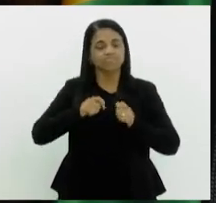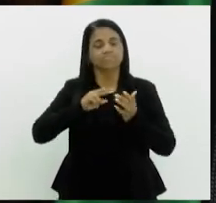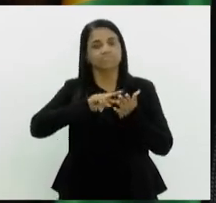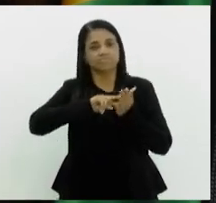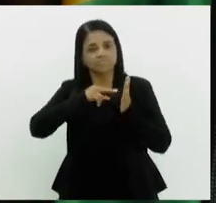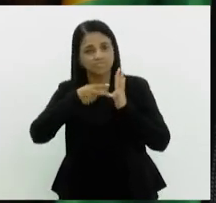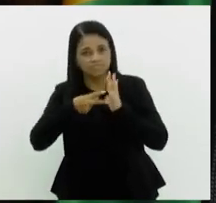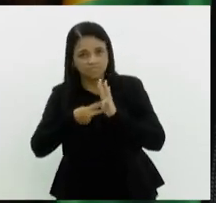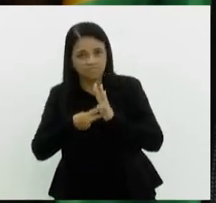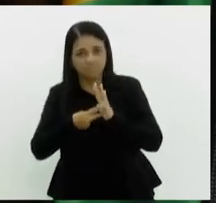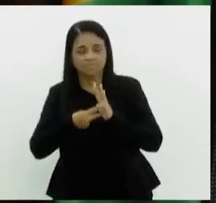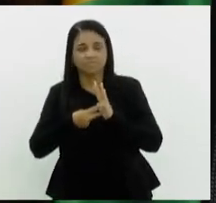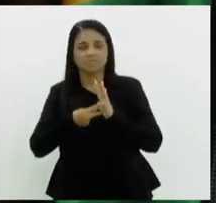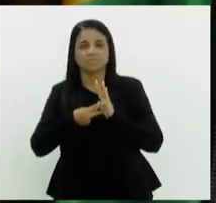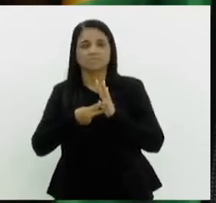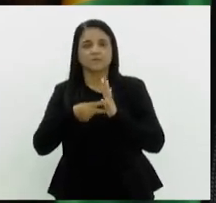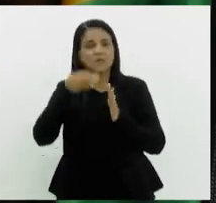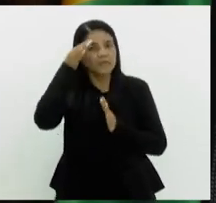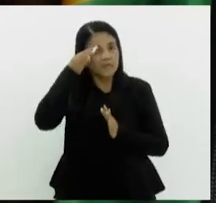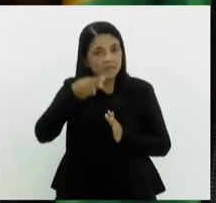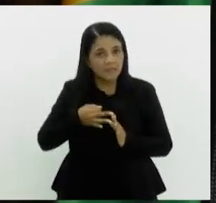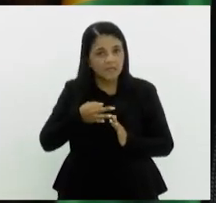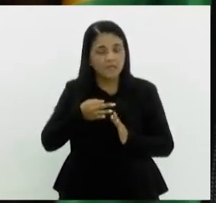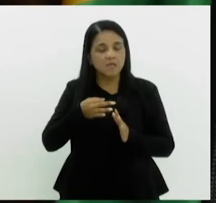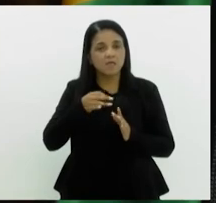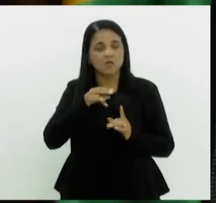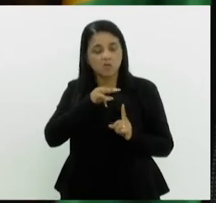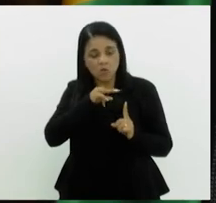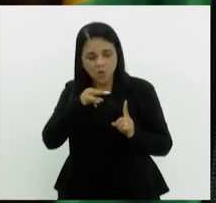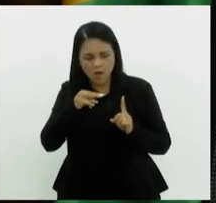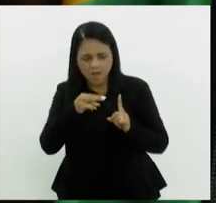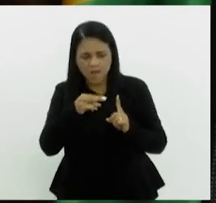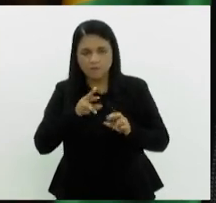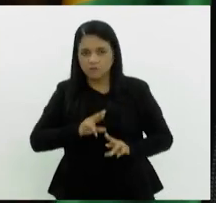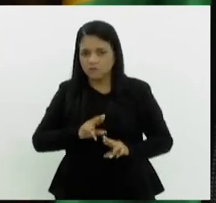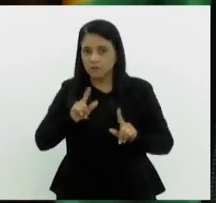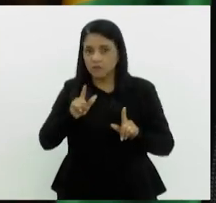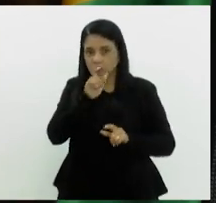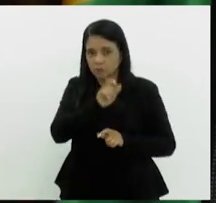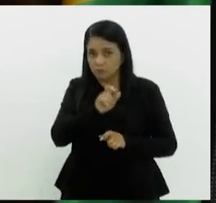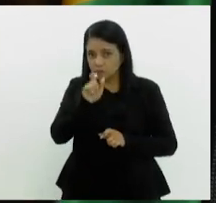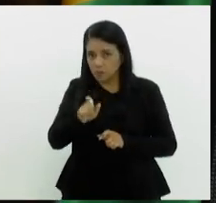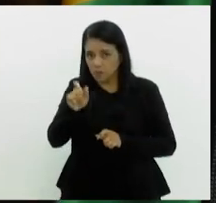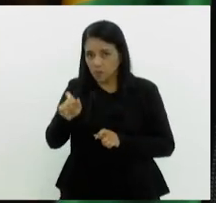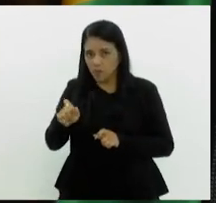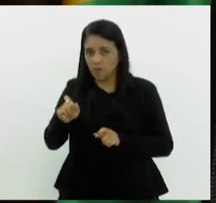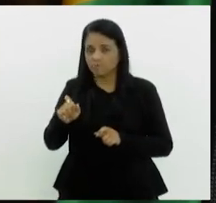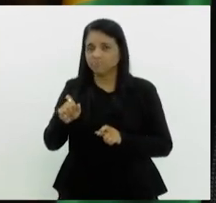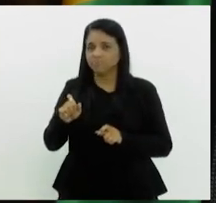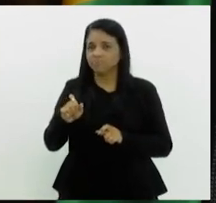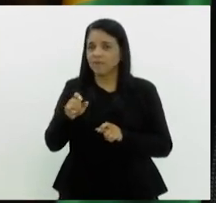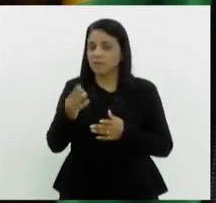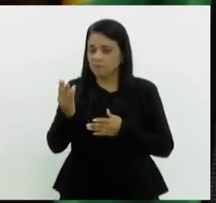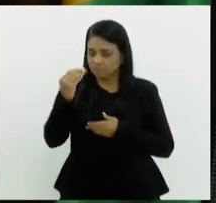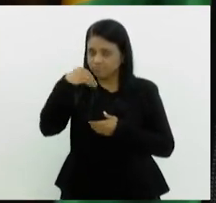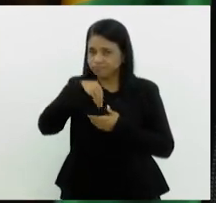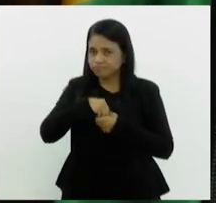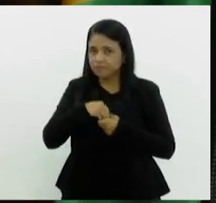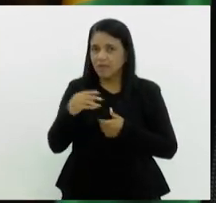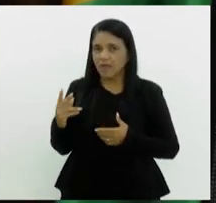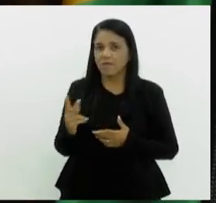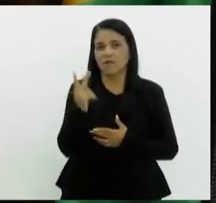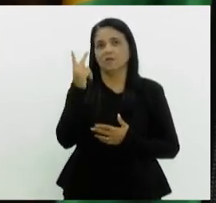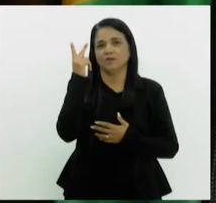entendam que nós olhamos o outro que é diferente como sendo aquele que nos enriquece. Mas